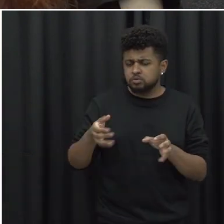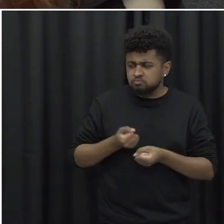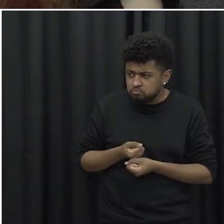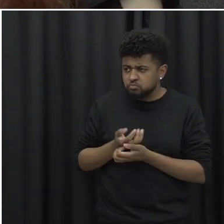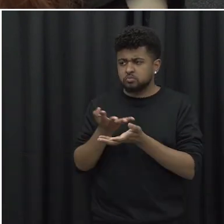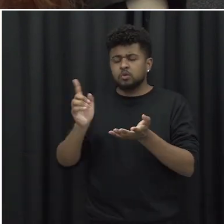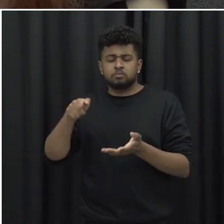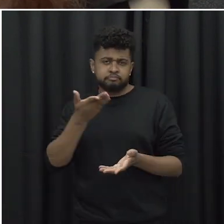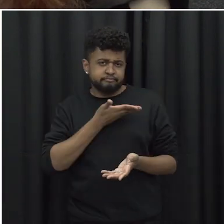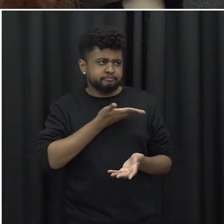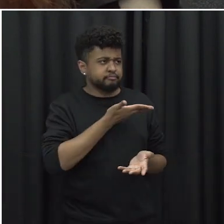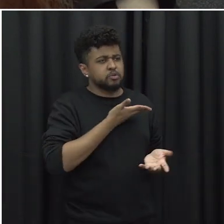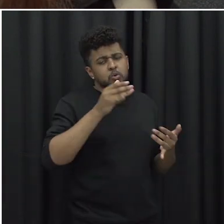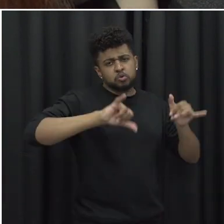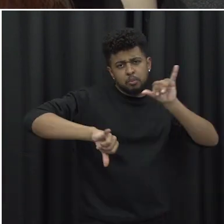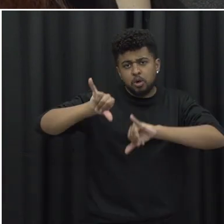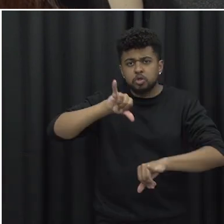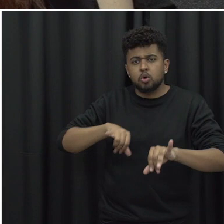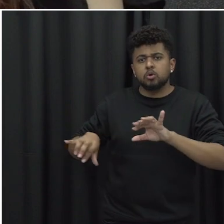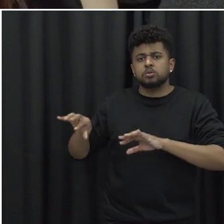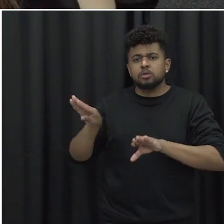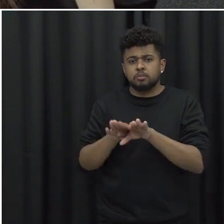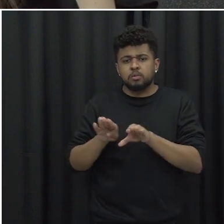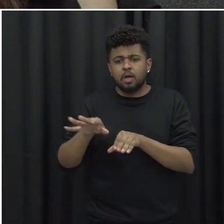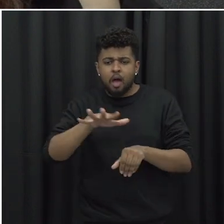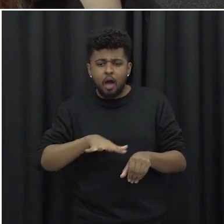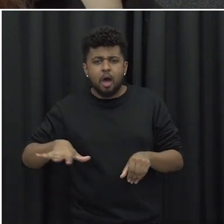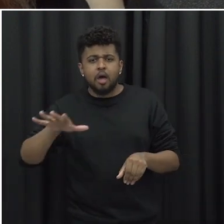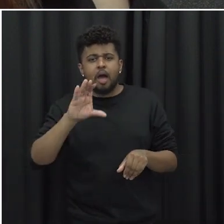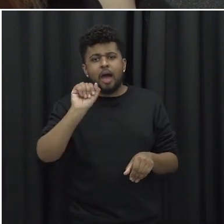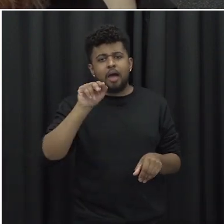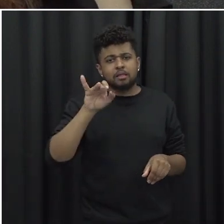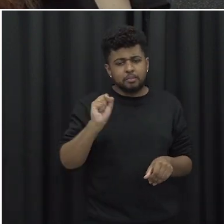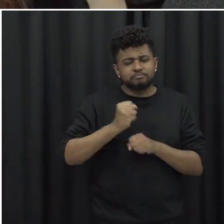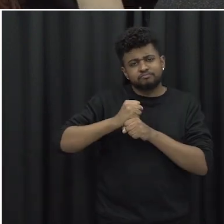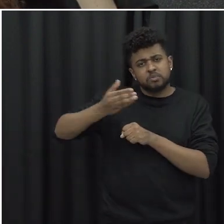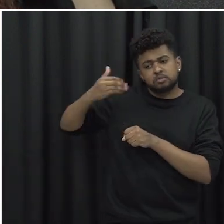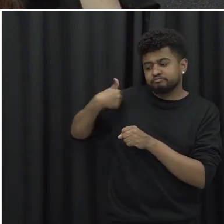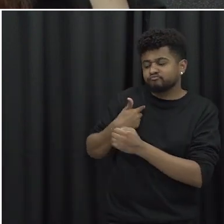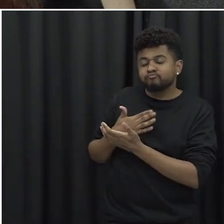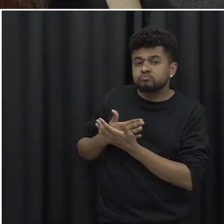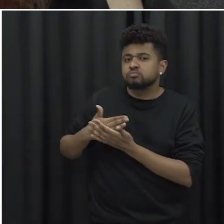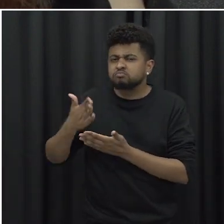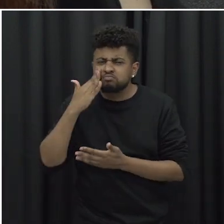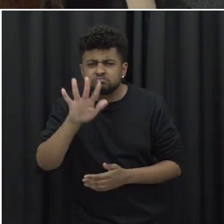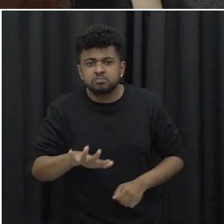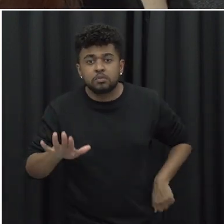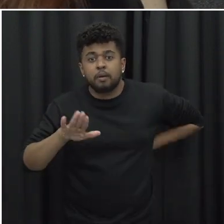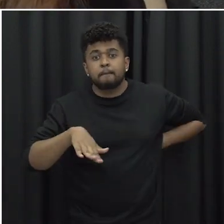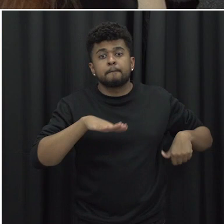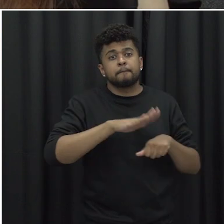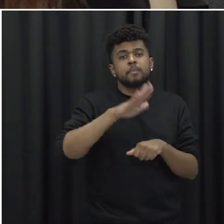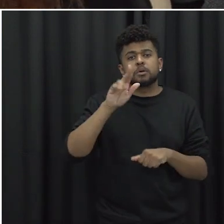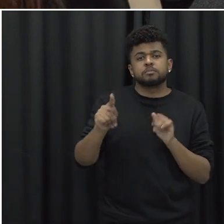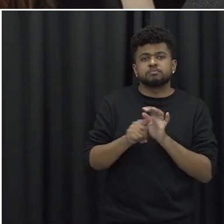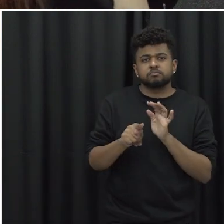gente começou a entender mais sobre a cannabis, que a gente começou as primeiras pesquisas, às vezes a gente mesmo tinha um pouquinho de receio,